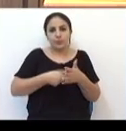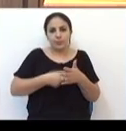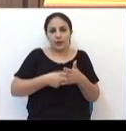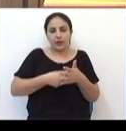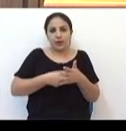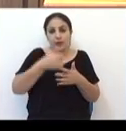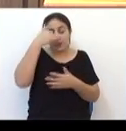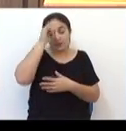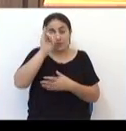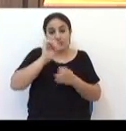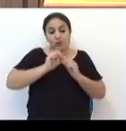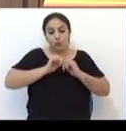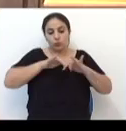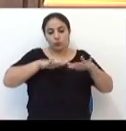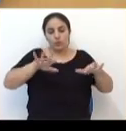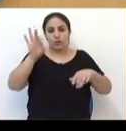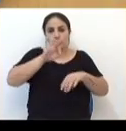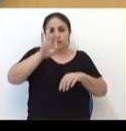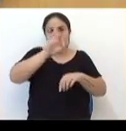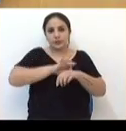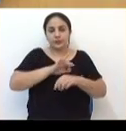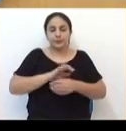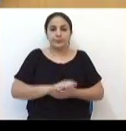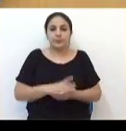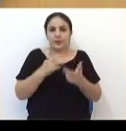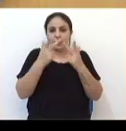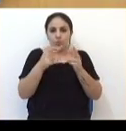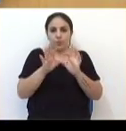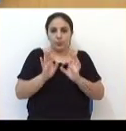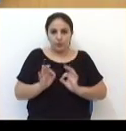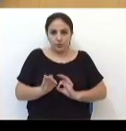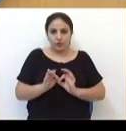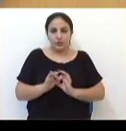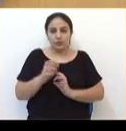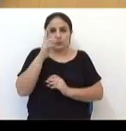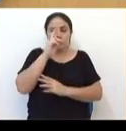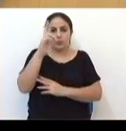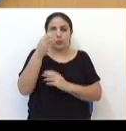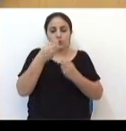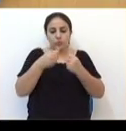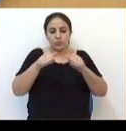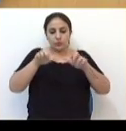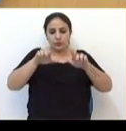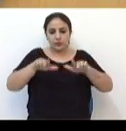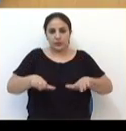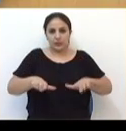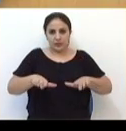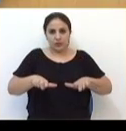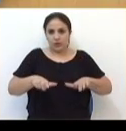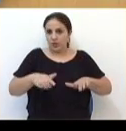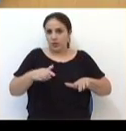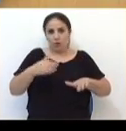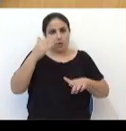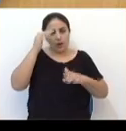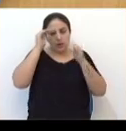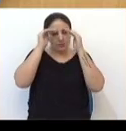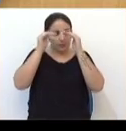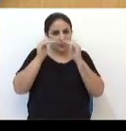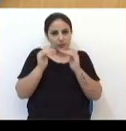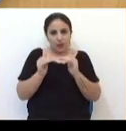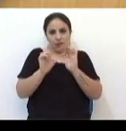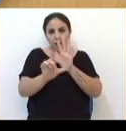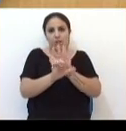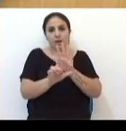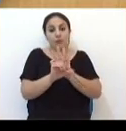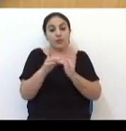esta praga que é o mosquito da dengue. De acordo com o projeto, o proprietário do terreno que descumprir a nova legislação